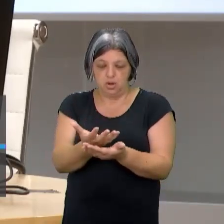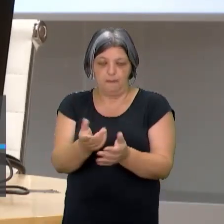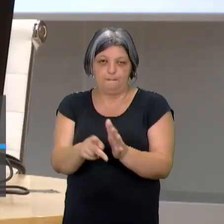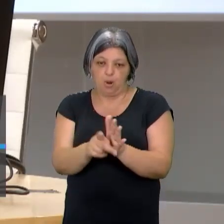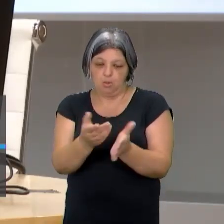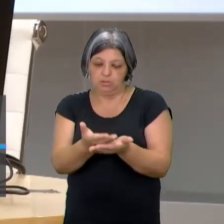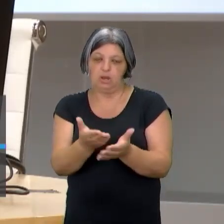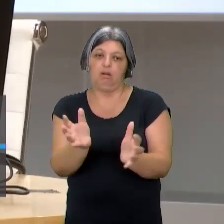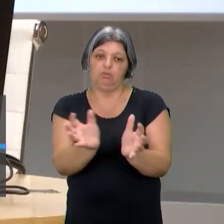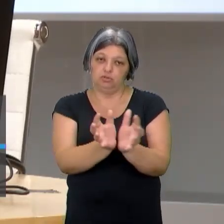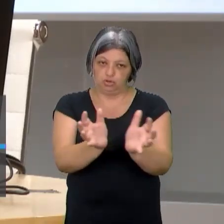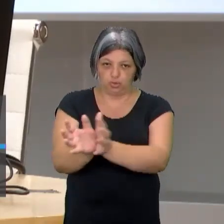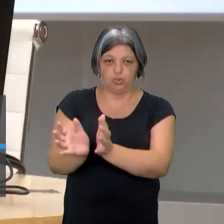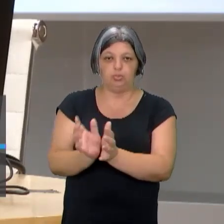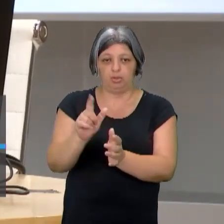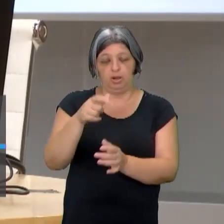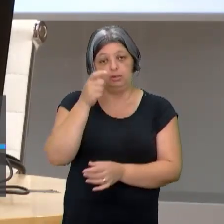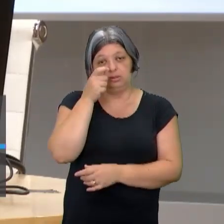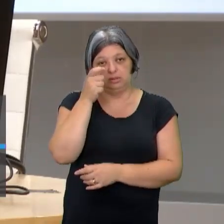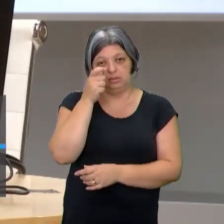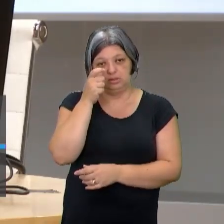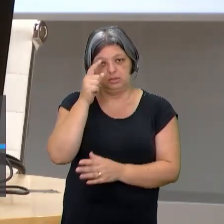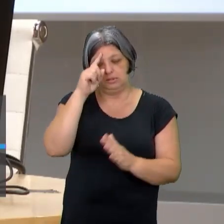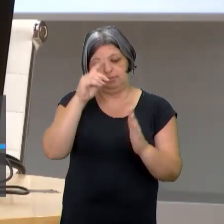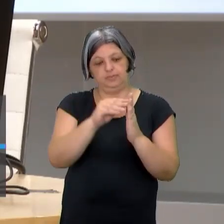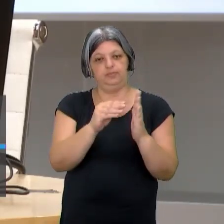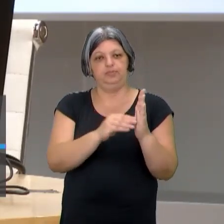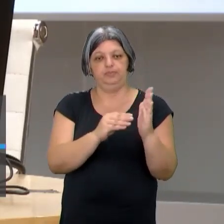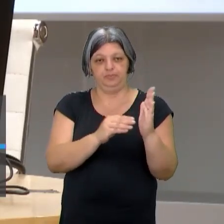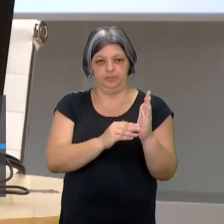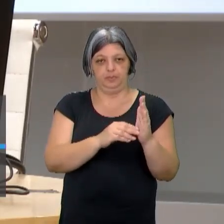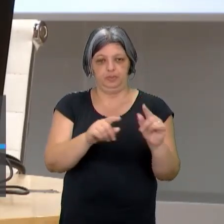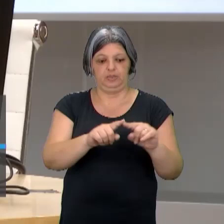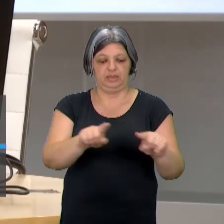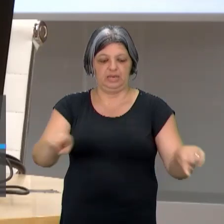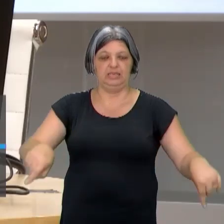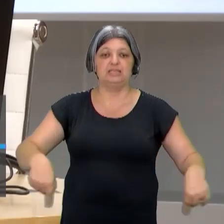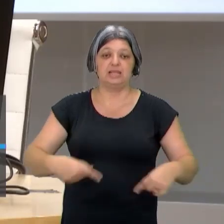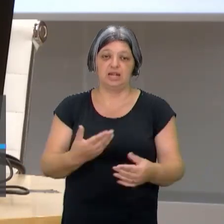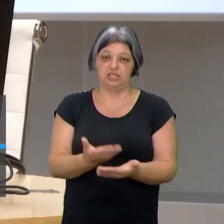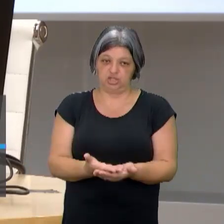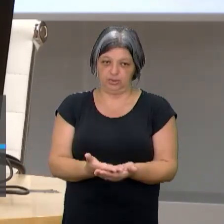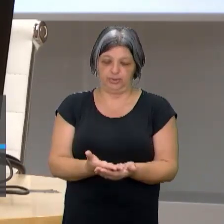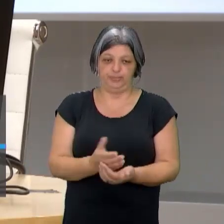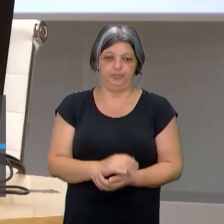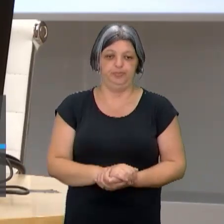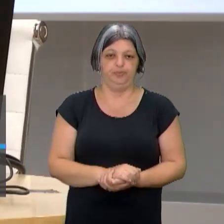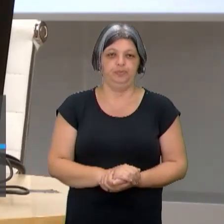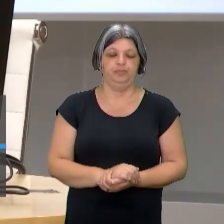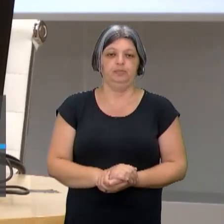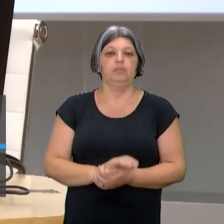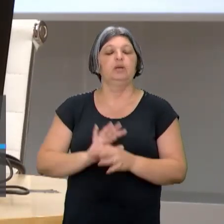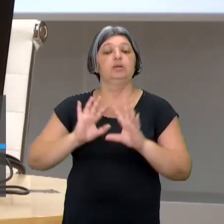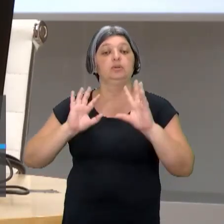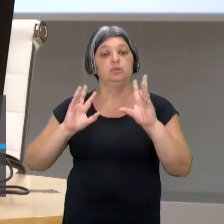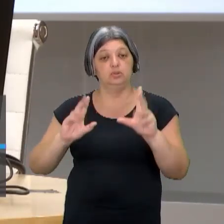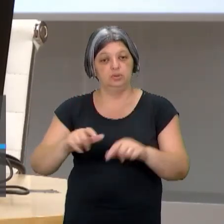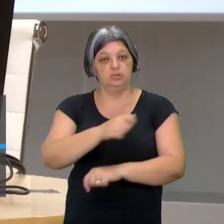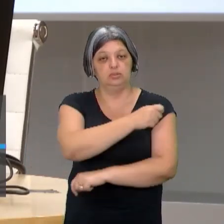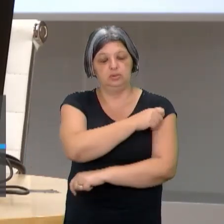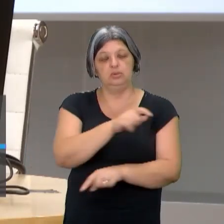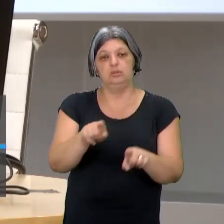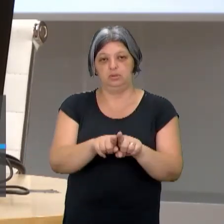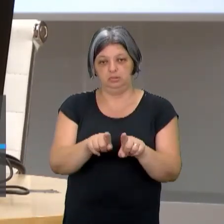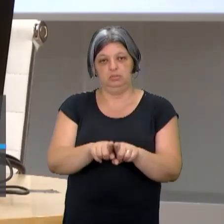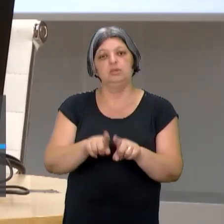seria interessante colocar nessa agenda aí que a gente chama de agenda da classe, né? Mas a agenda do estudante como um todo é essa que eu comentei